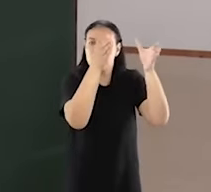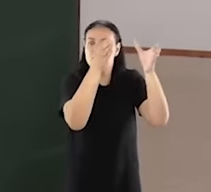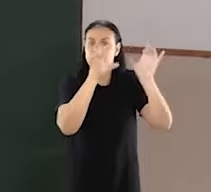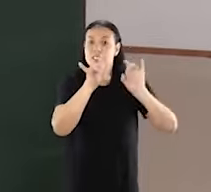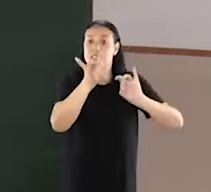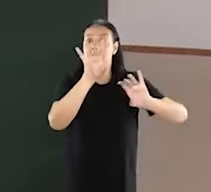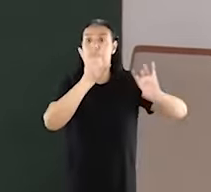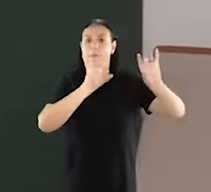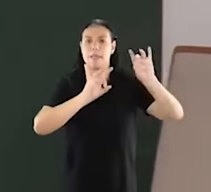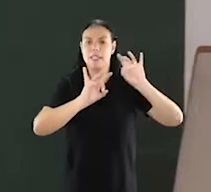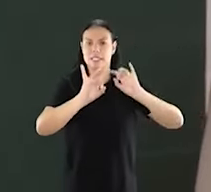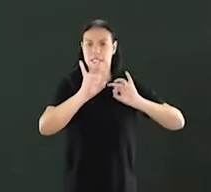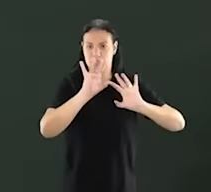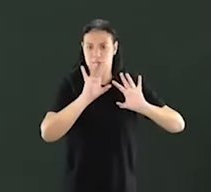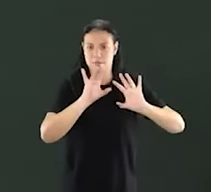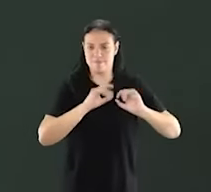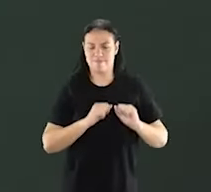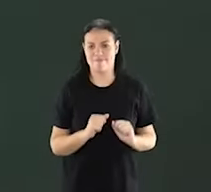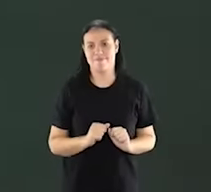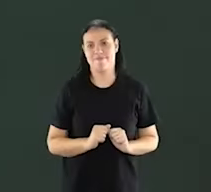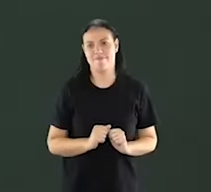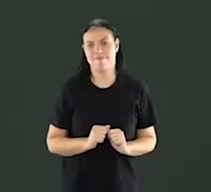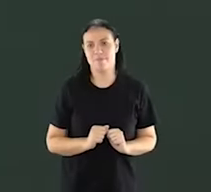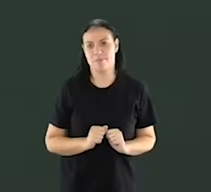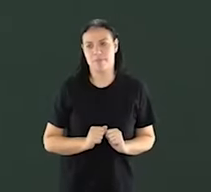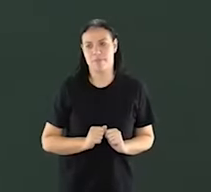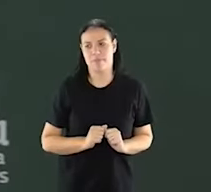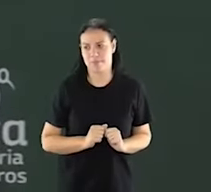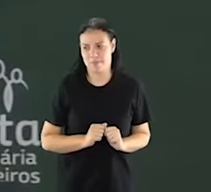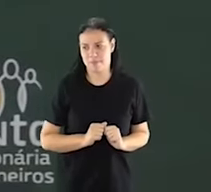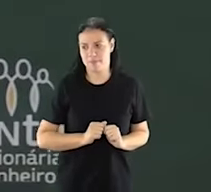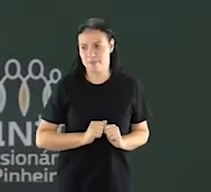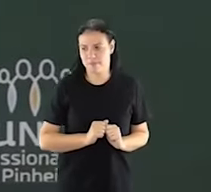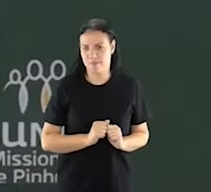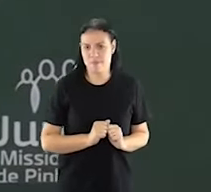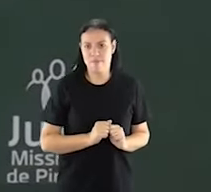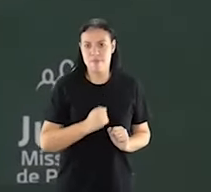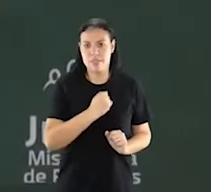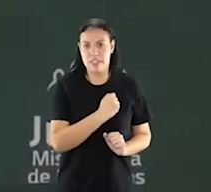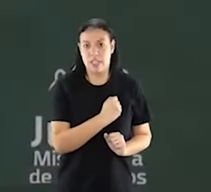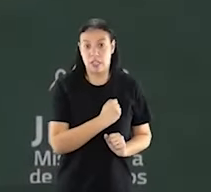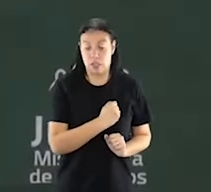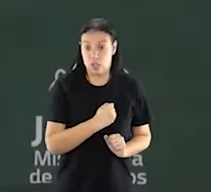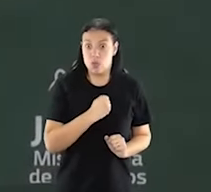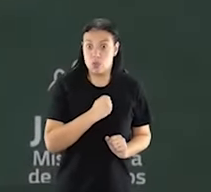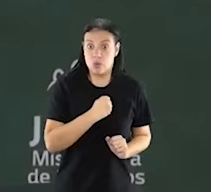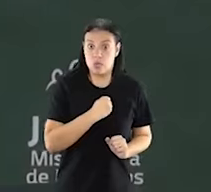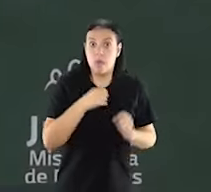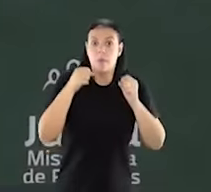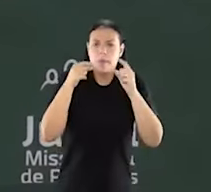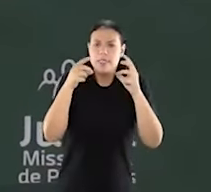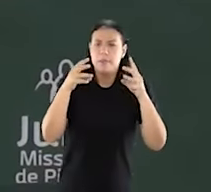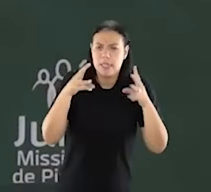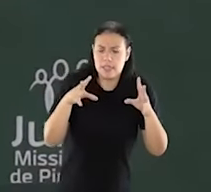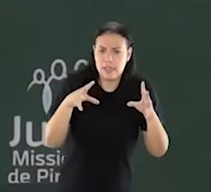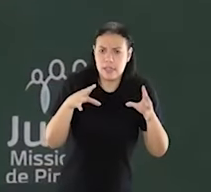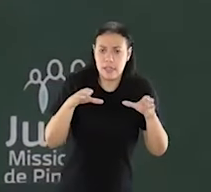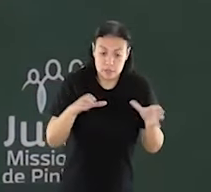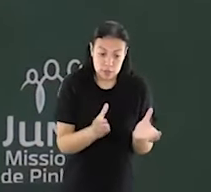que nos informa no capítulo 12, que tem dentro desse frasco de pedra,